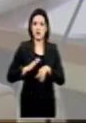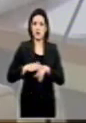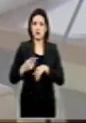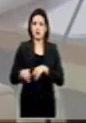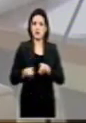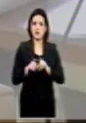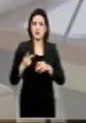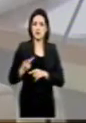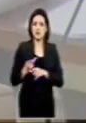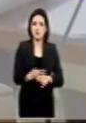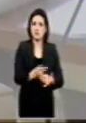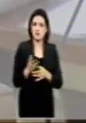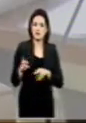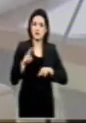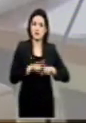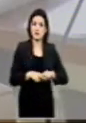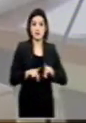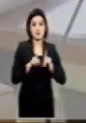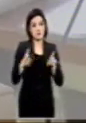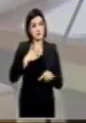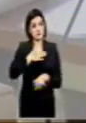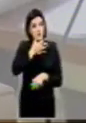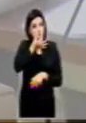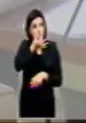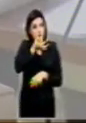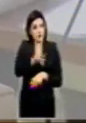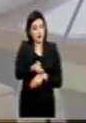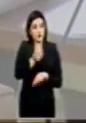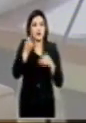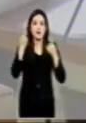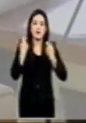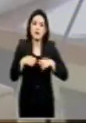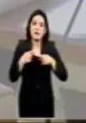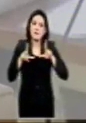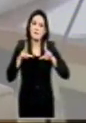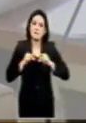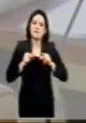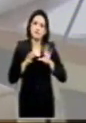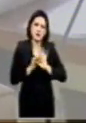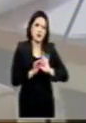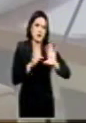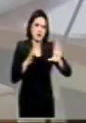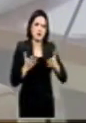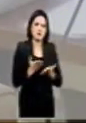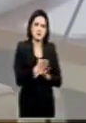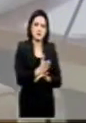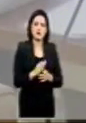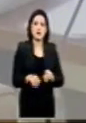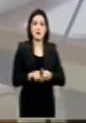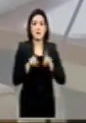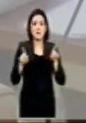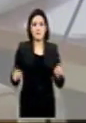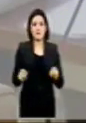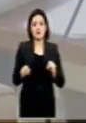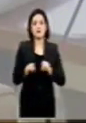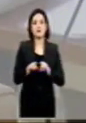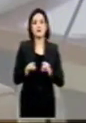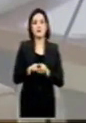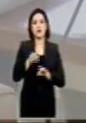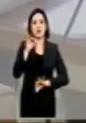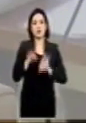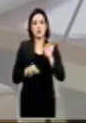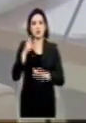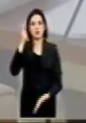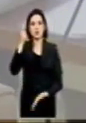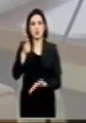apreensão, medida que, na minha óptica, seria merecedora de deferimento. Nada obstante, imperioso que o juízo de renovação